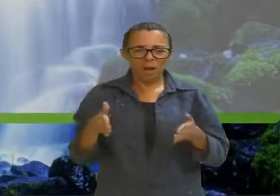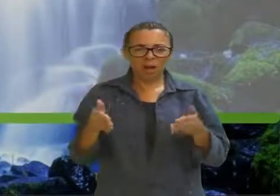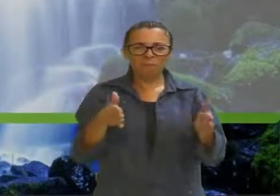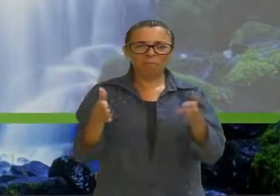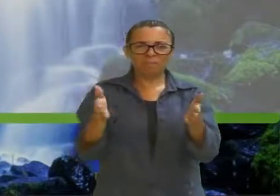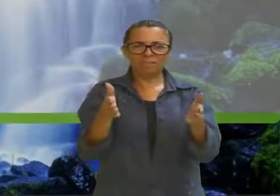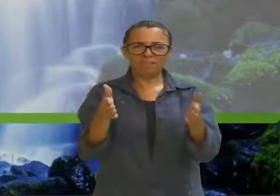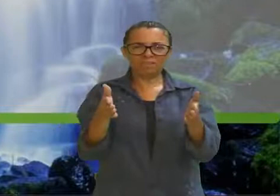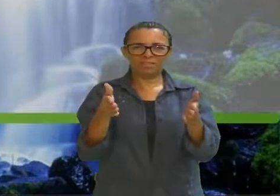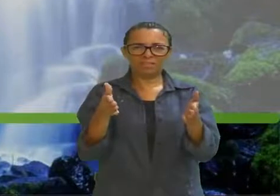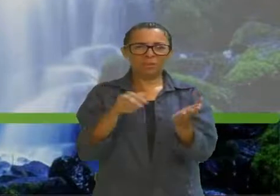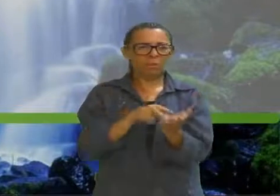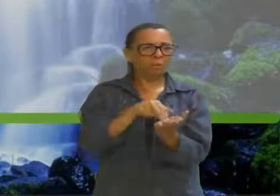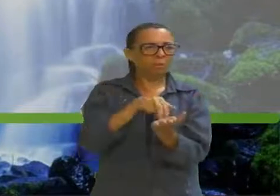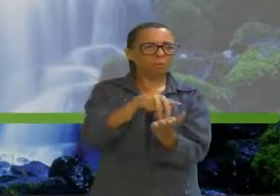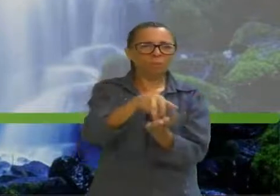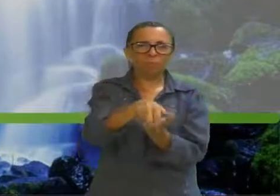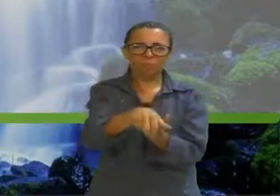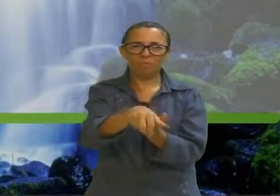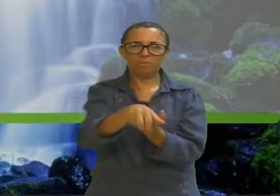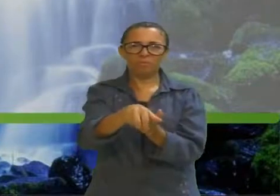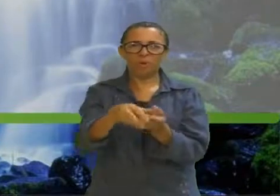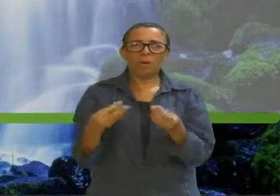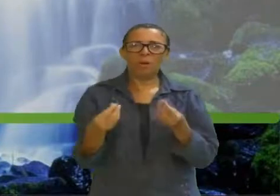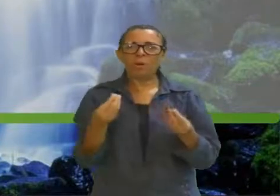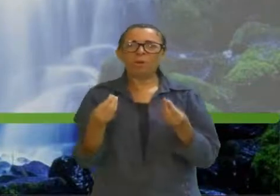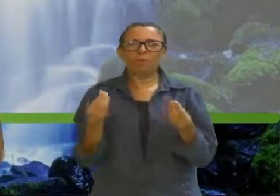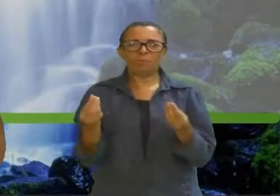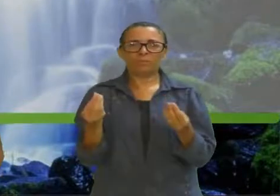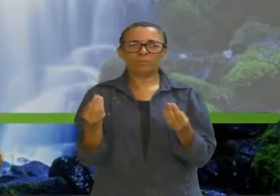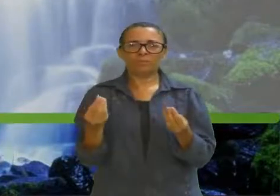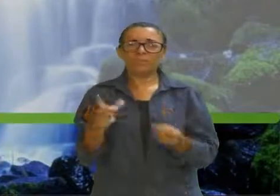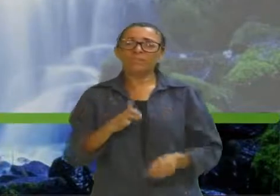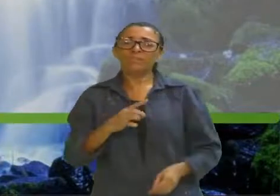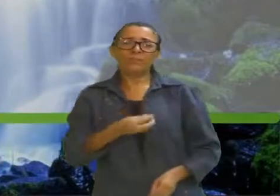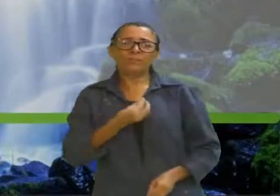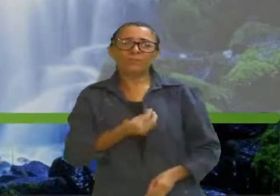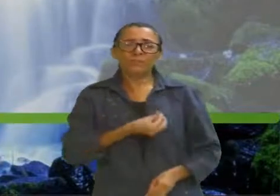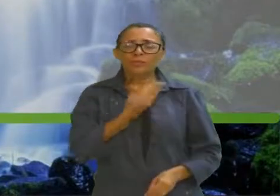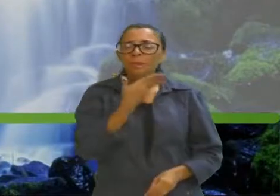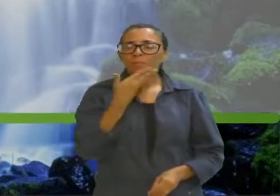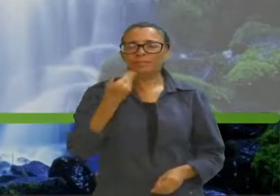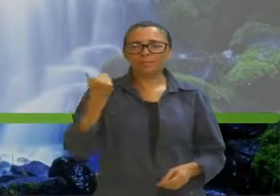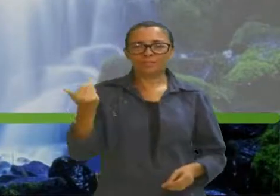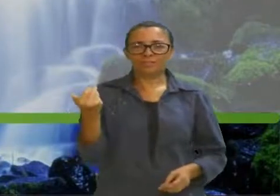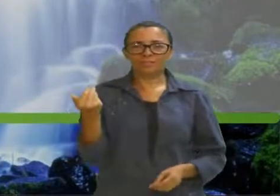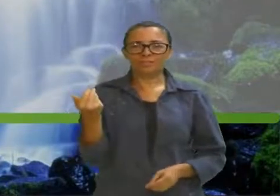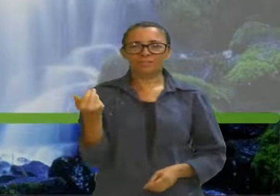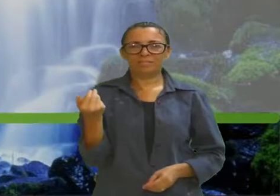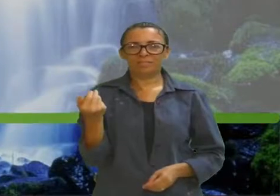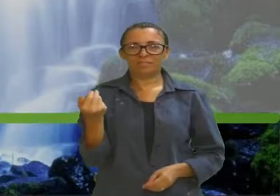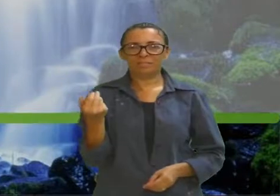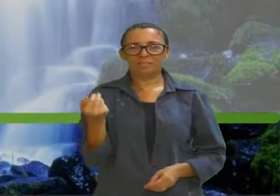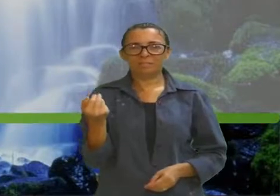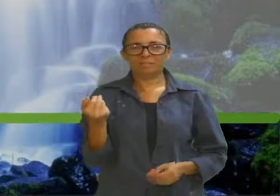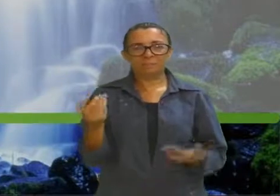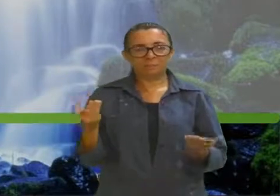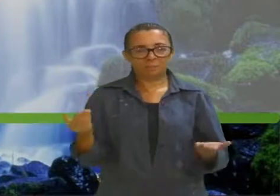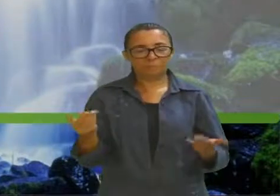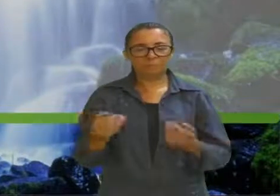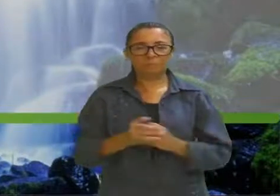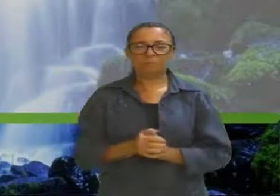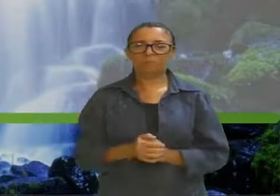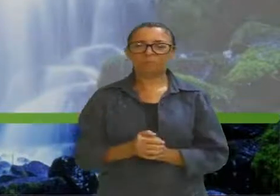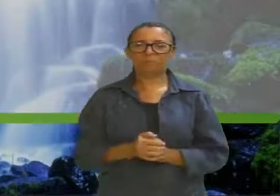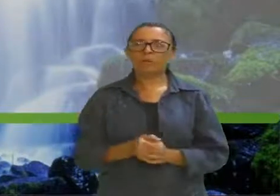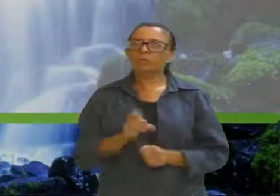deixar de esquecer que nas aulas anteriores eu falei, né? Lembre-se que tudo aquilo que, se a gente conseguir fazer a